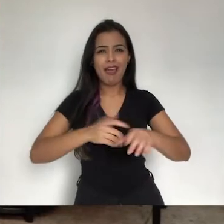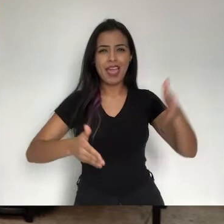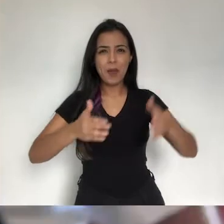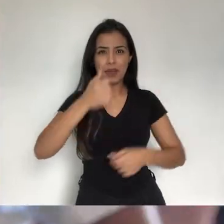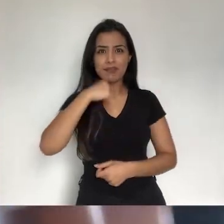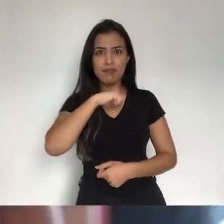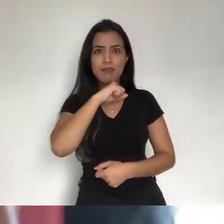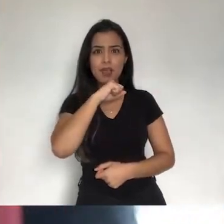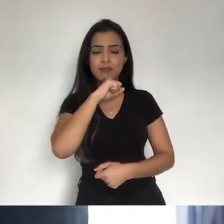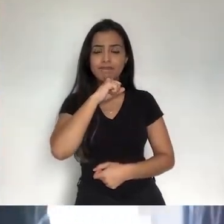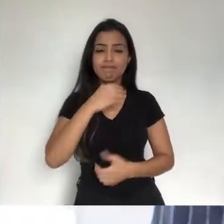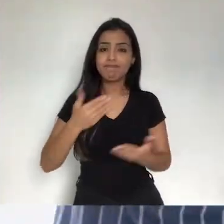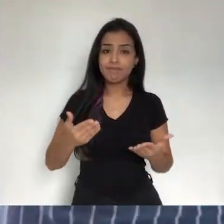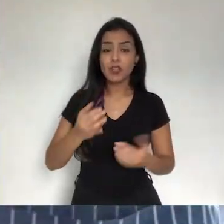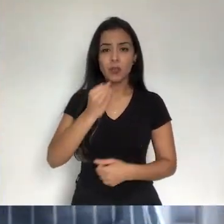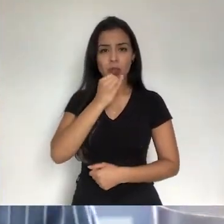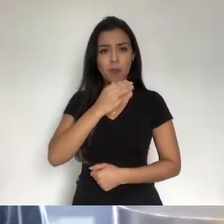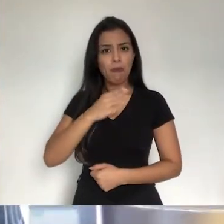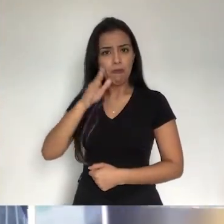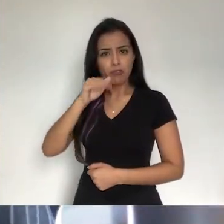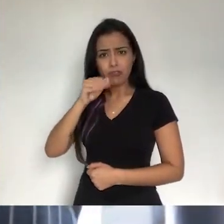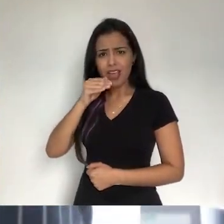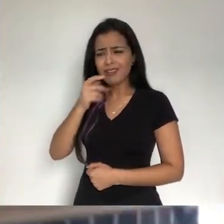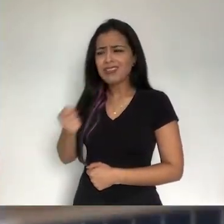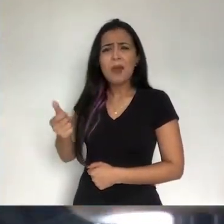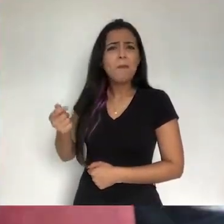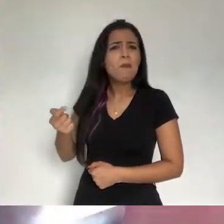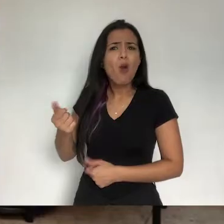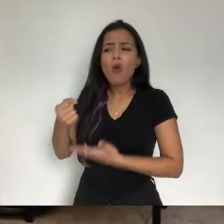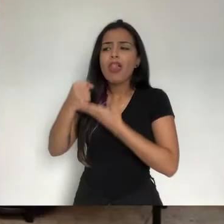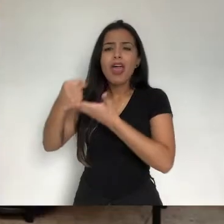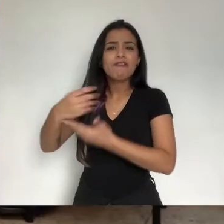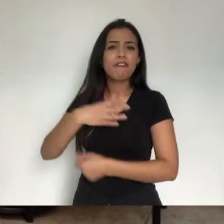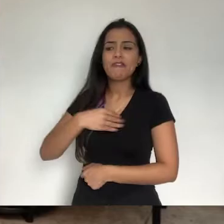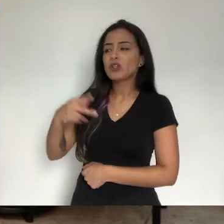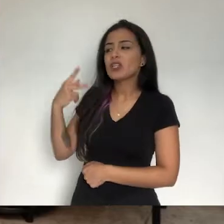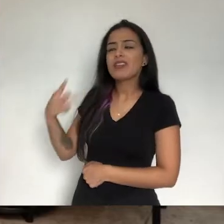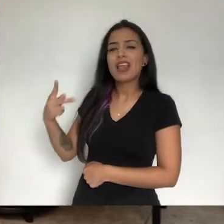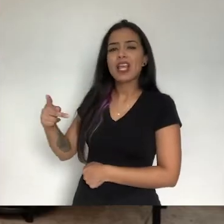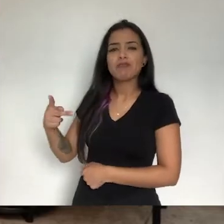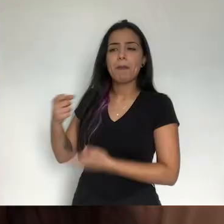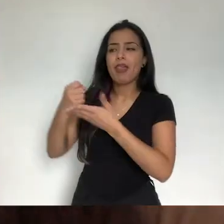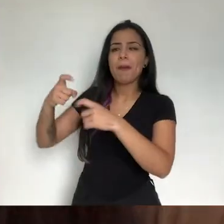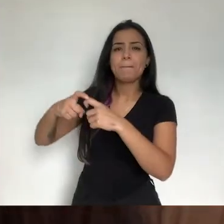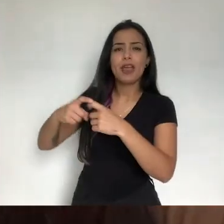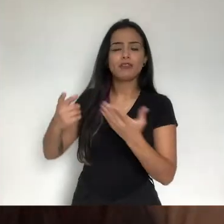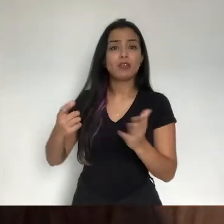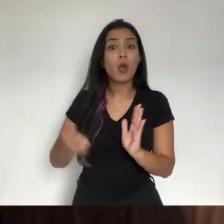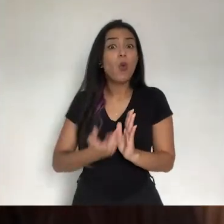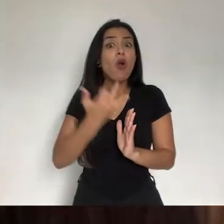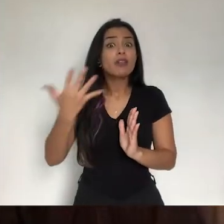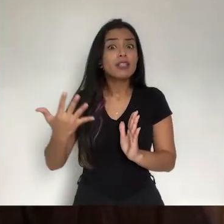licença paternidade. Eu tenho pouquíssimos funcionários homens que faltam para levar seus filhos no médico. Eu posso contar nos dedos de uma